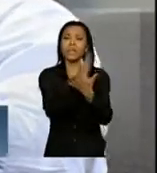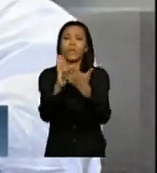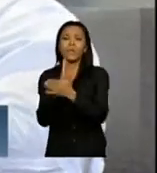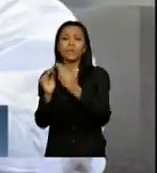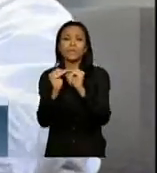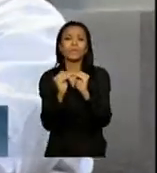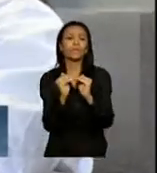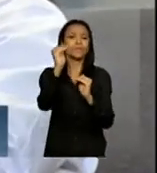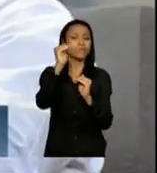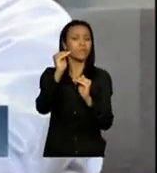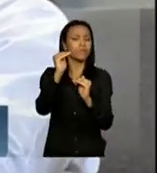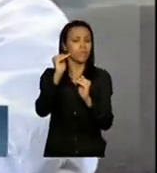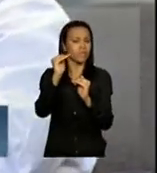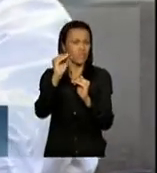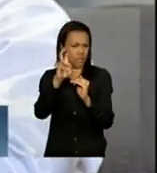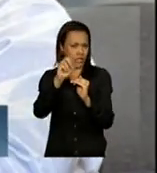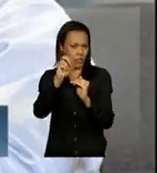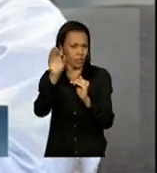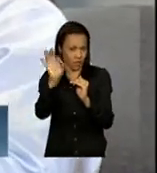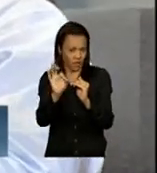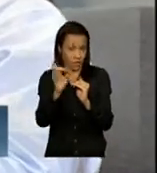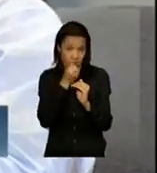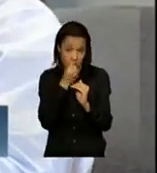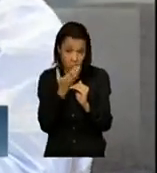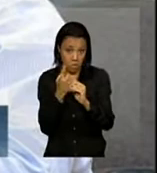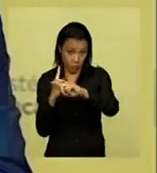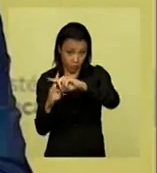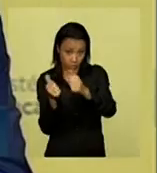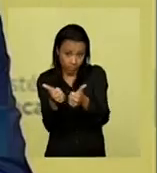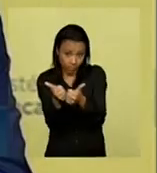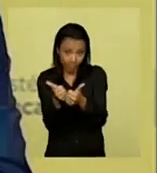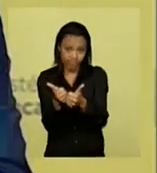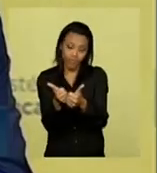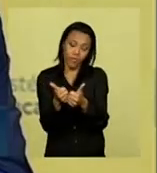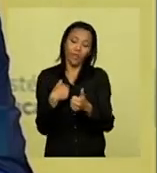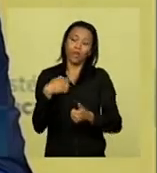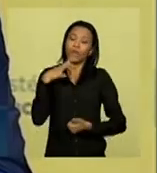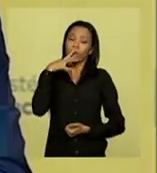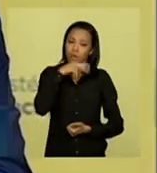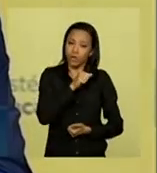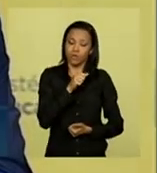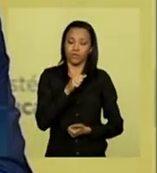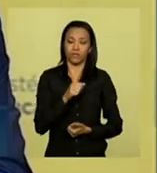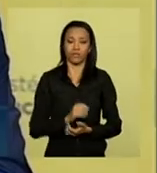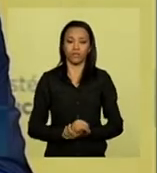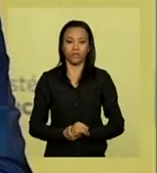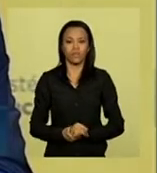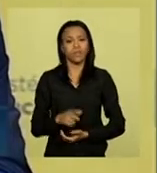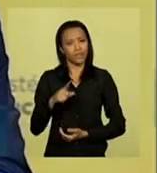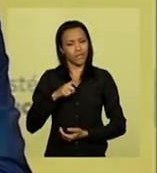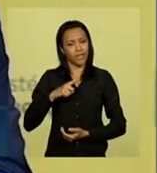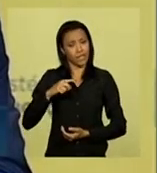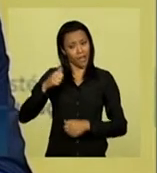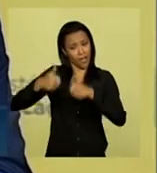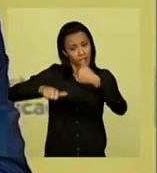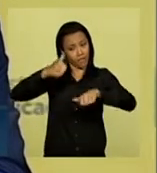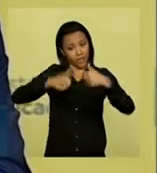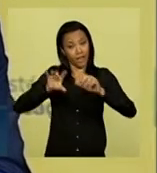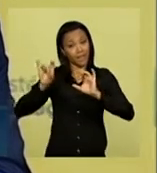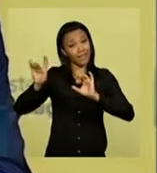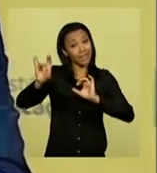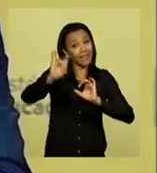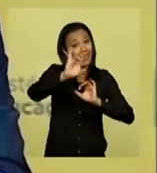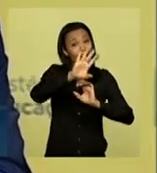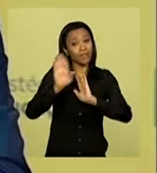cento ele que eu tô entendendo o senhor acha positivo isso então eu acho que tem que analisará a situação específica de cada